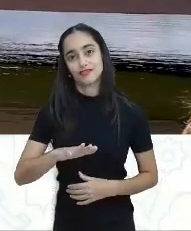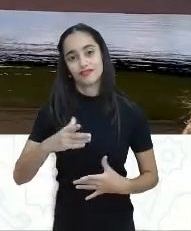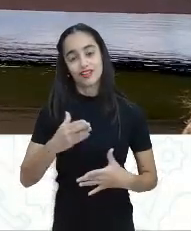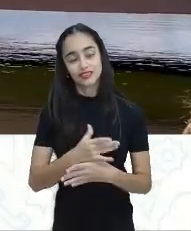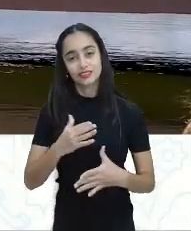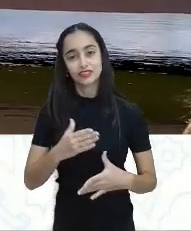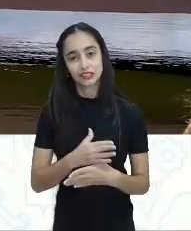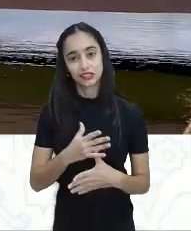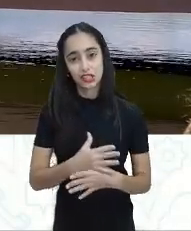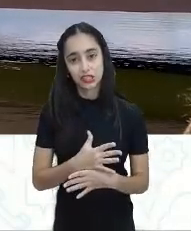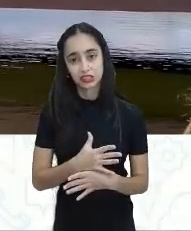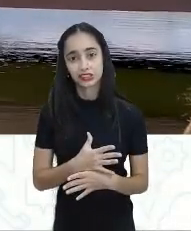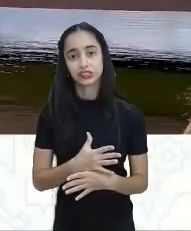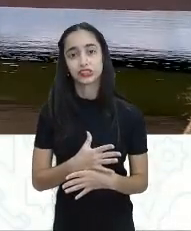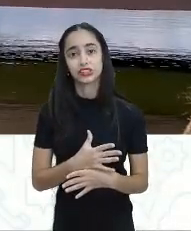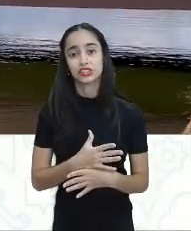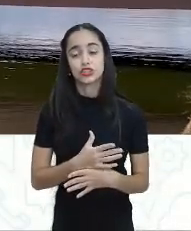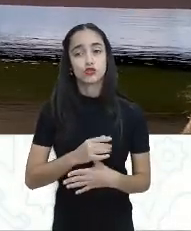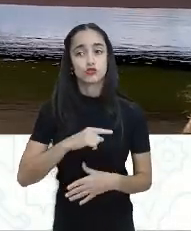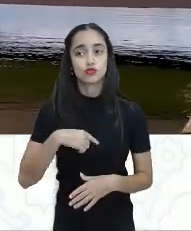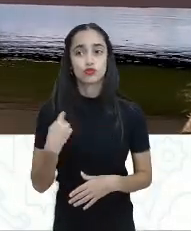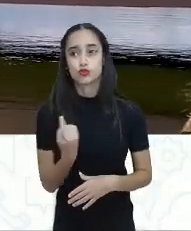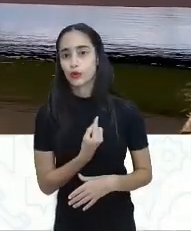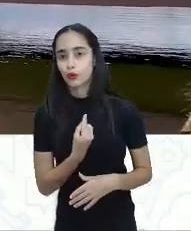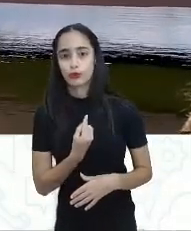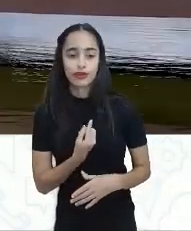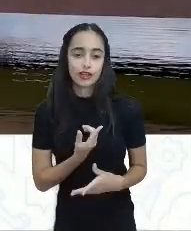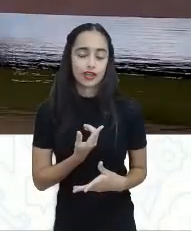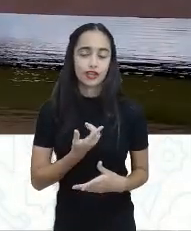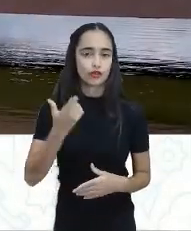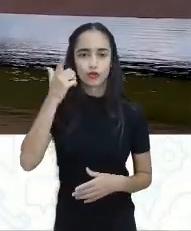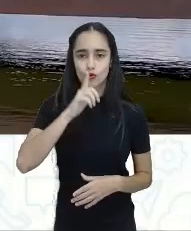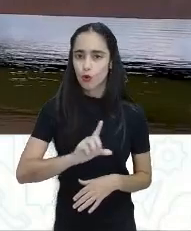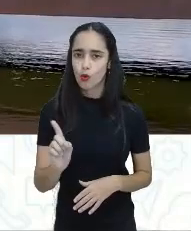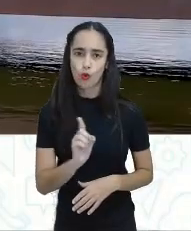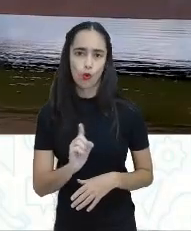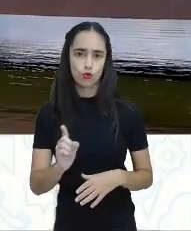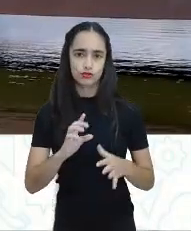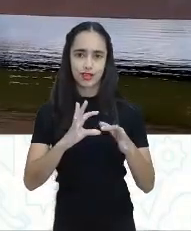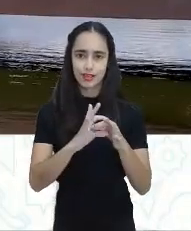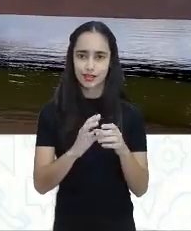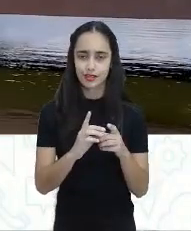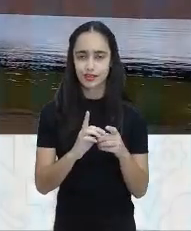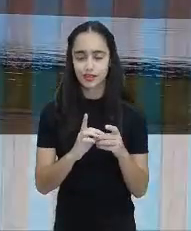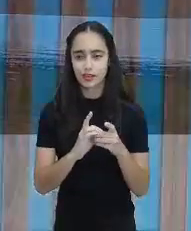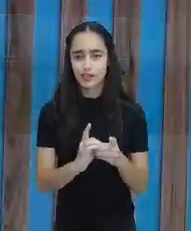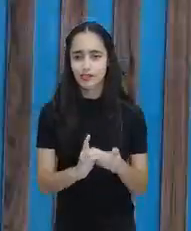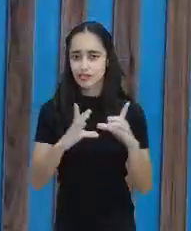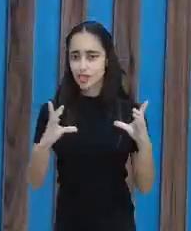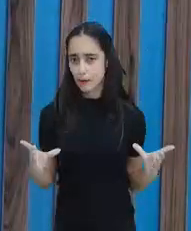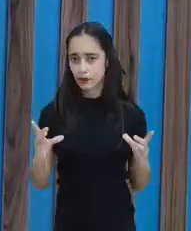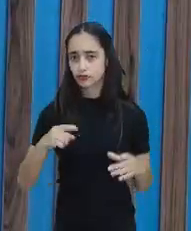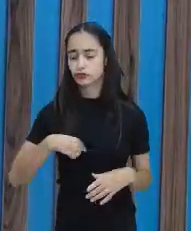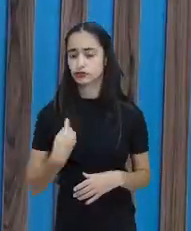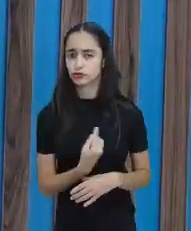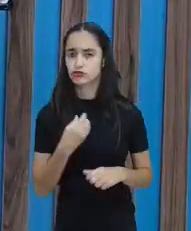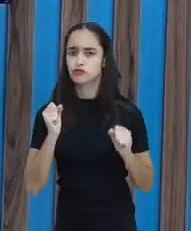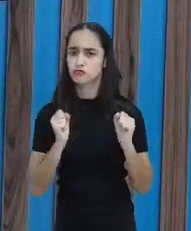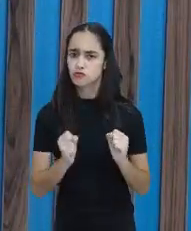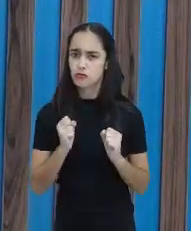cidades, se a gente não consegue democratizar, a gente acaba criando, né, esse grande ato aí, ou a